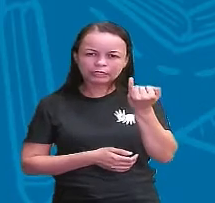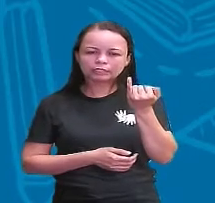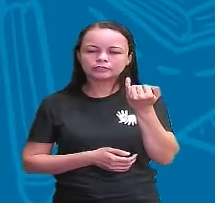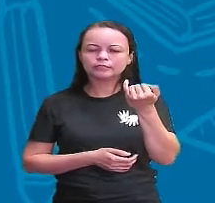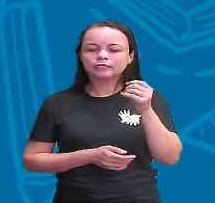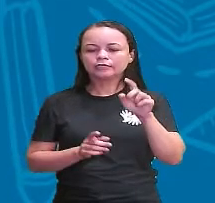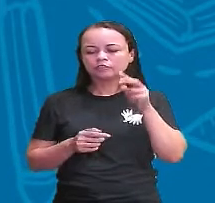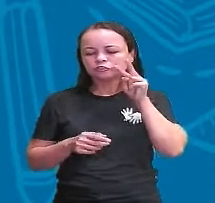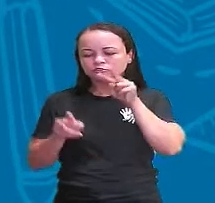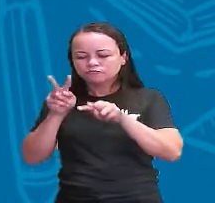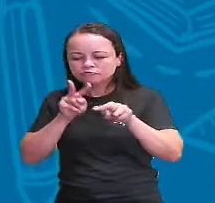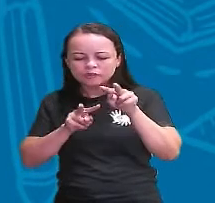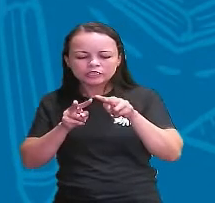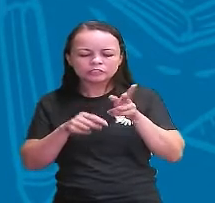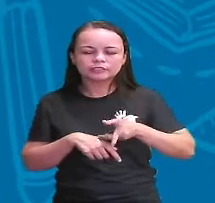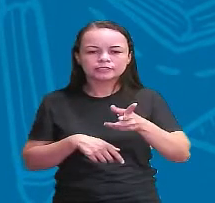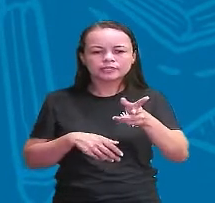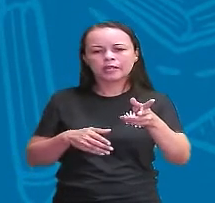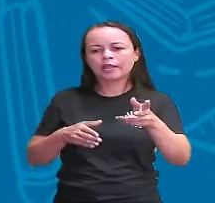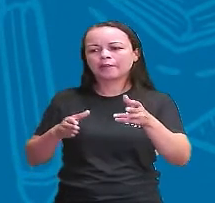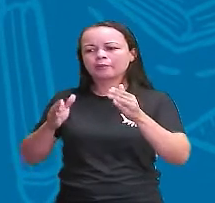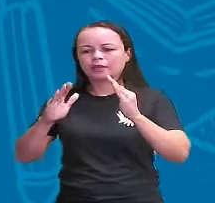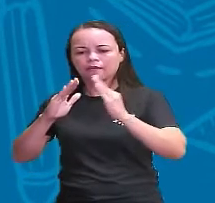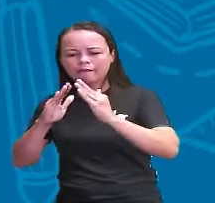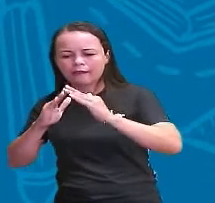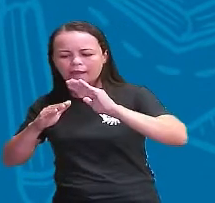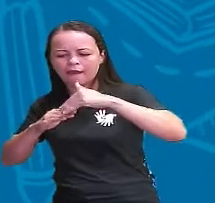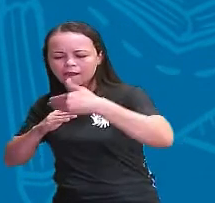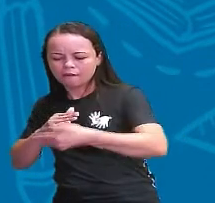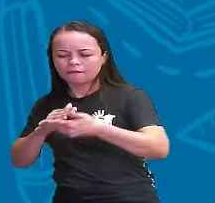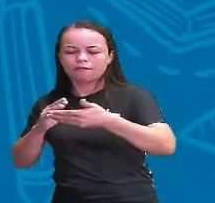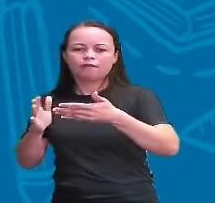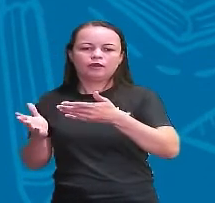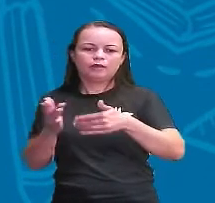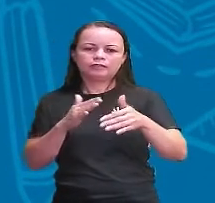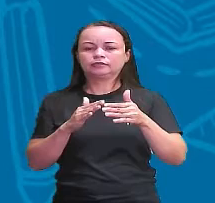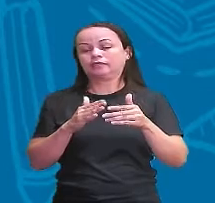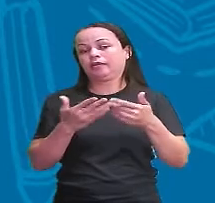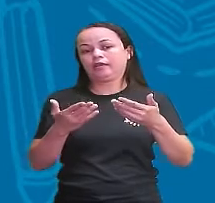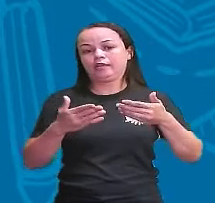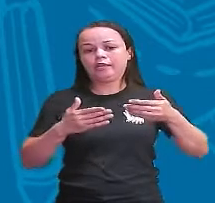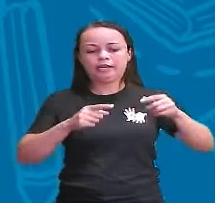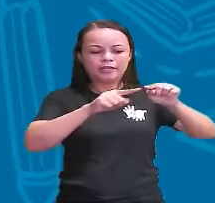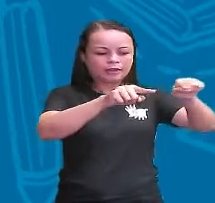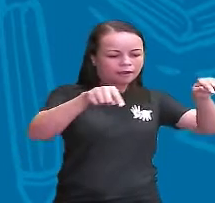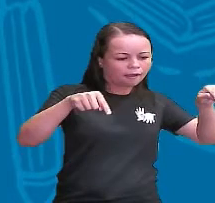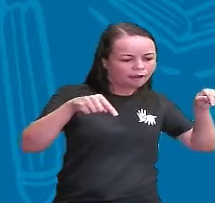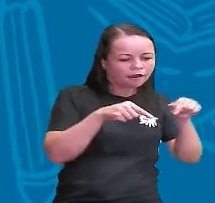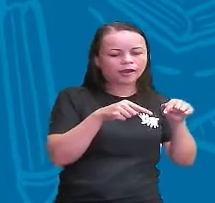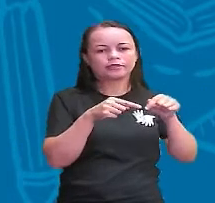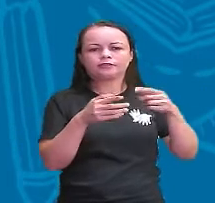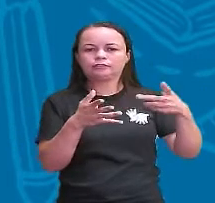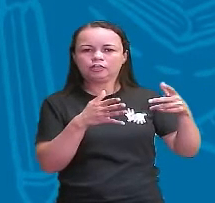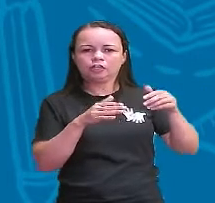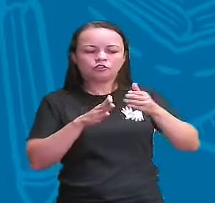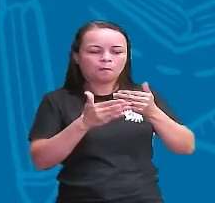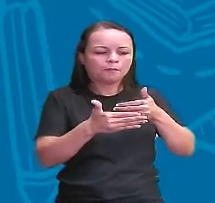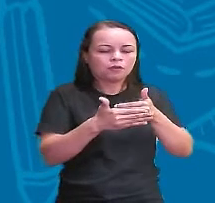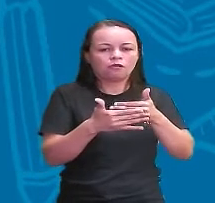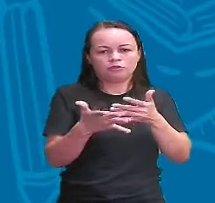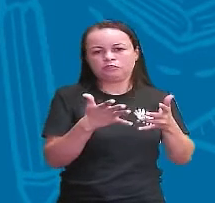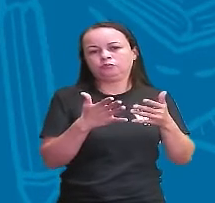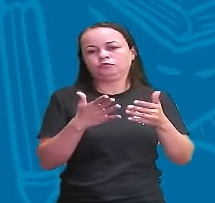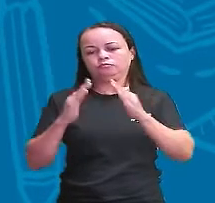no quintal da nossa casa, em terrenos baldios que tem nas proximidades da nossa casa, da casa dos nossos vizinhos, para que a gente